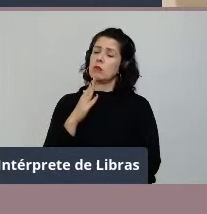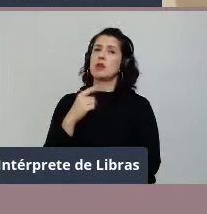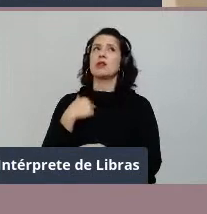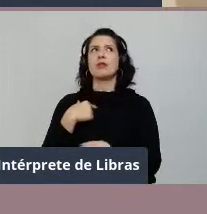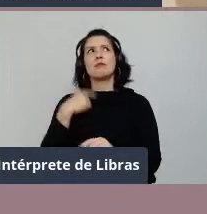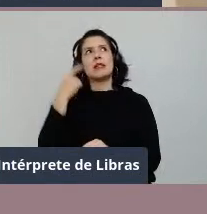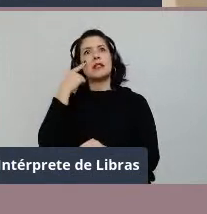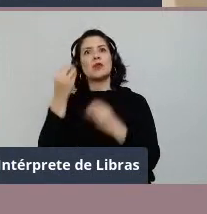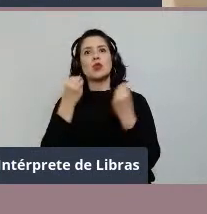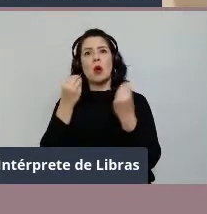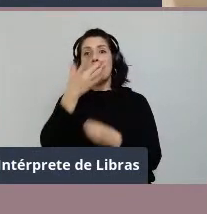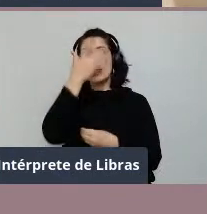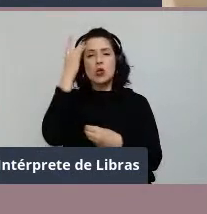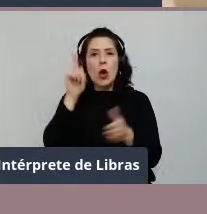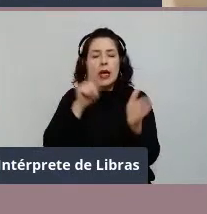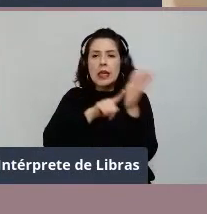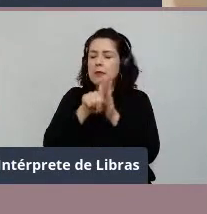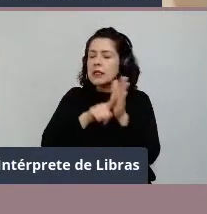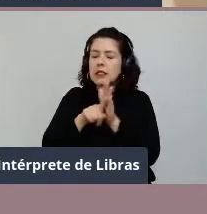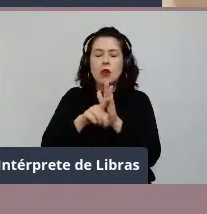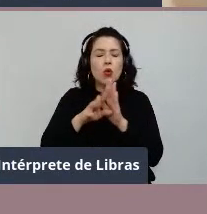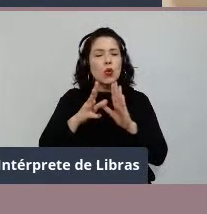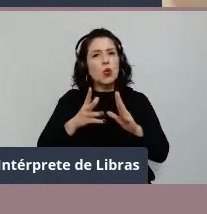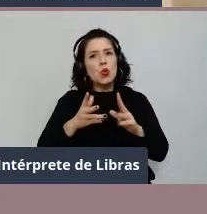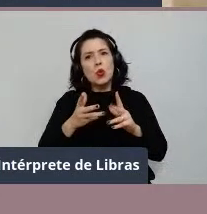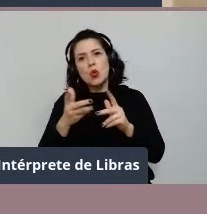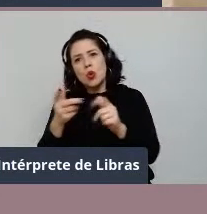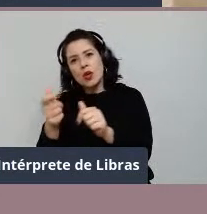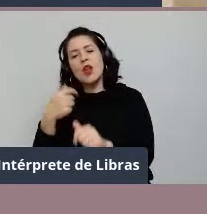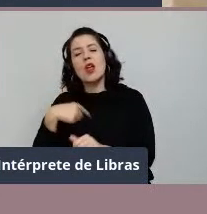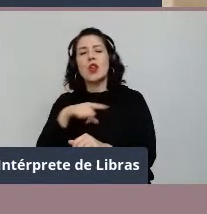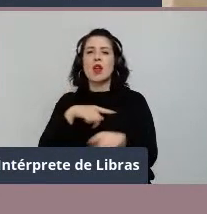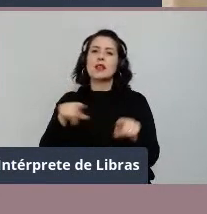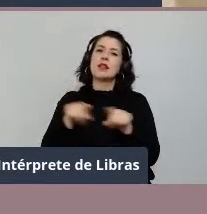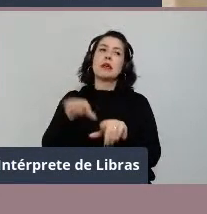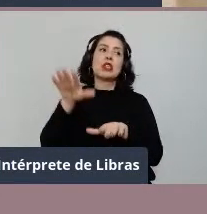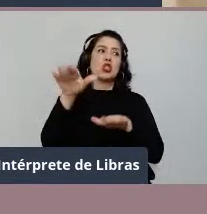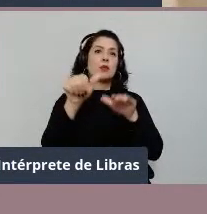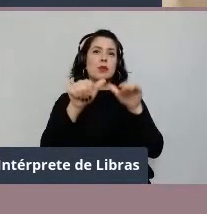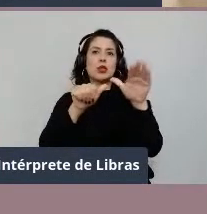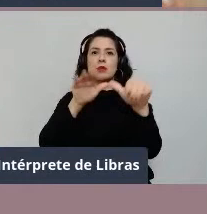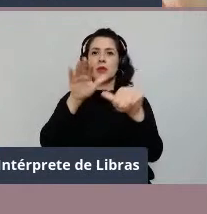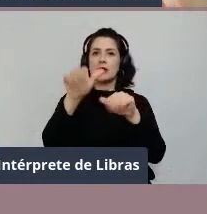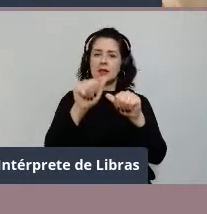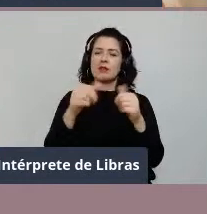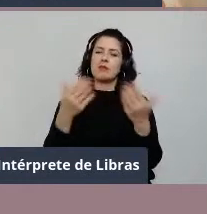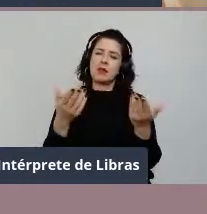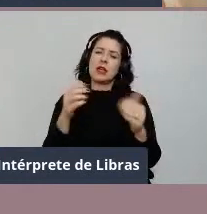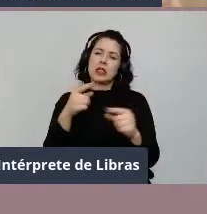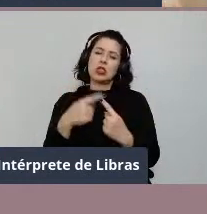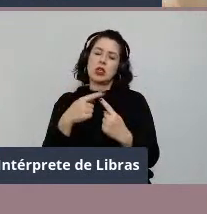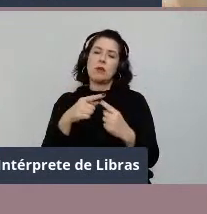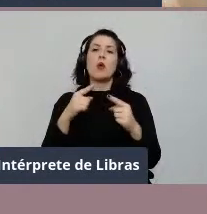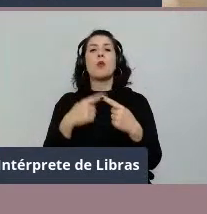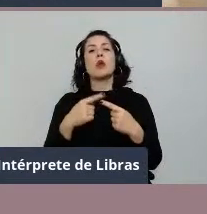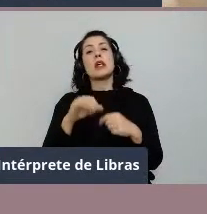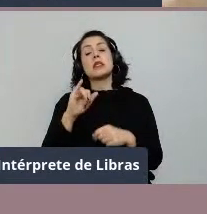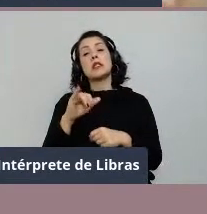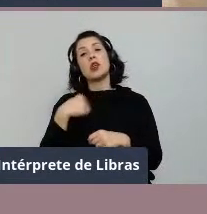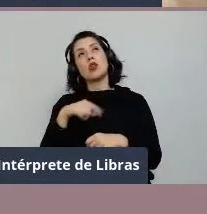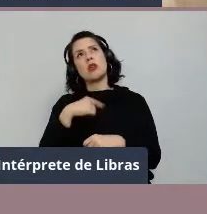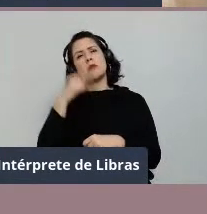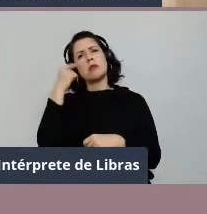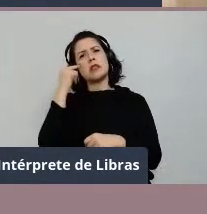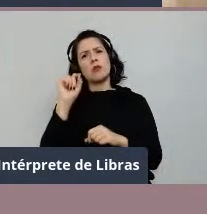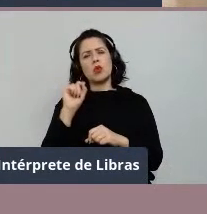ao pesquisador, a gente faz, na verdade, uma convocatória, porque se a gente fala de guarda